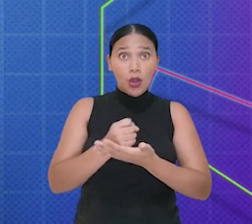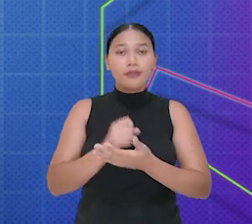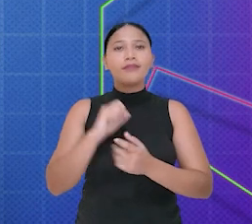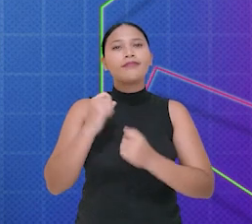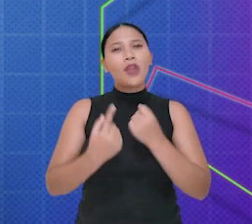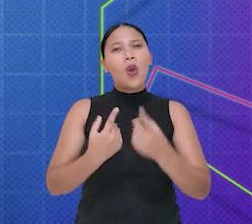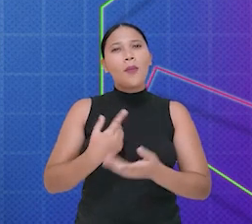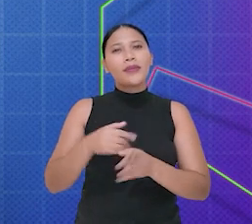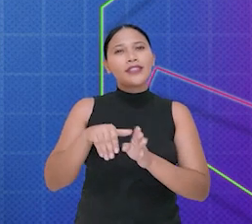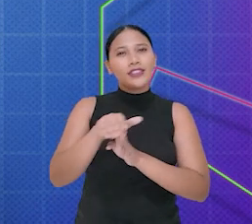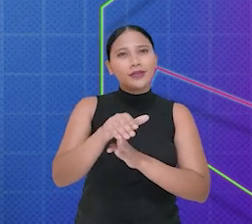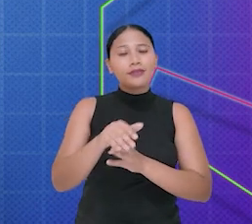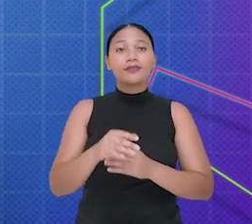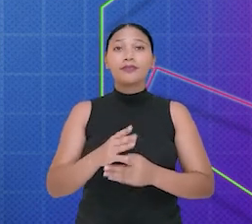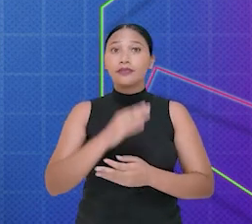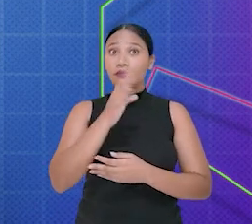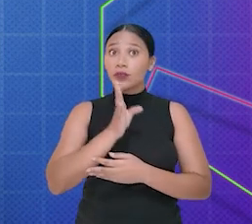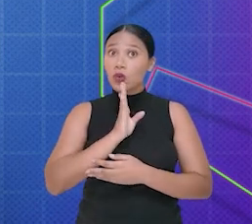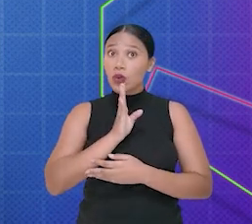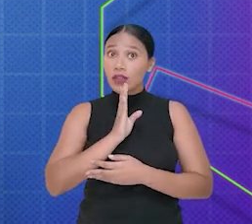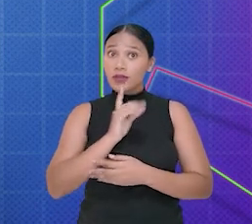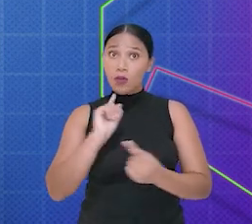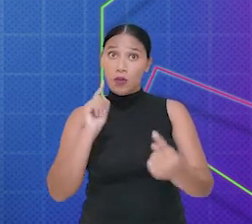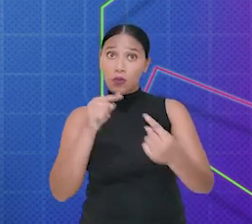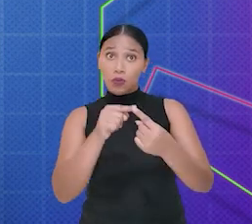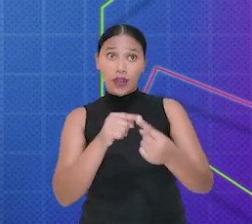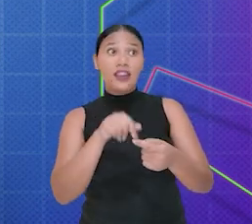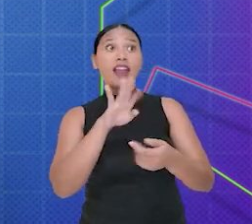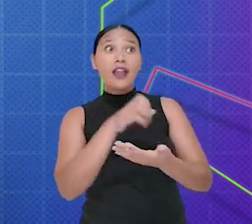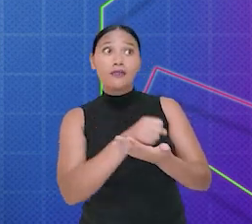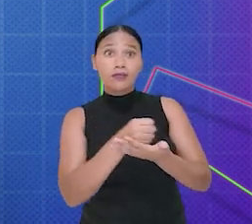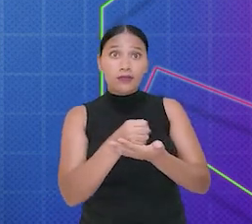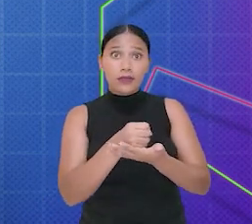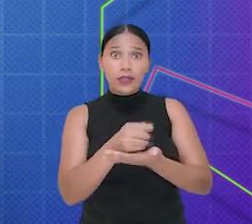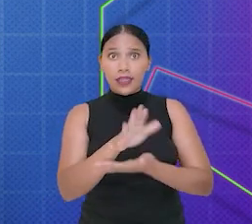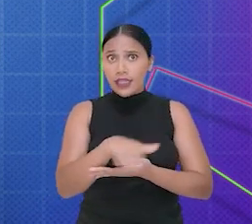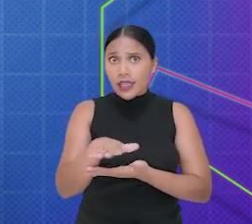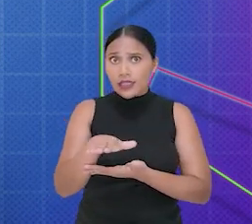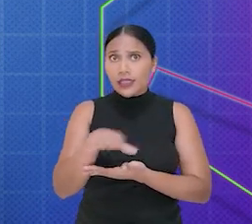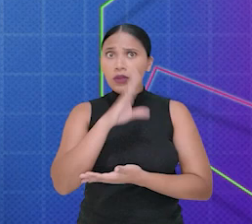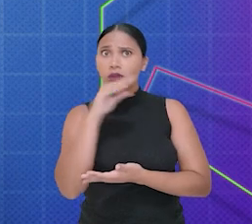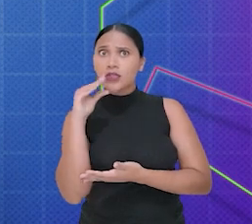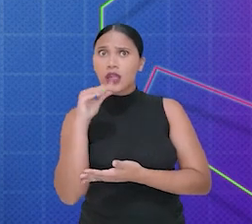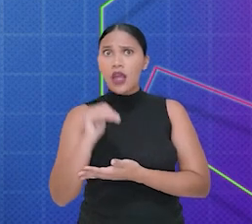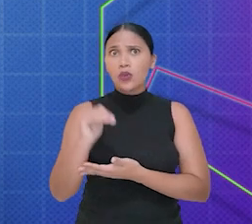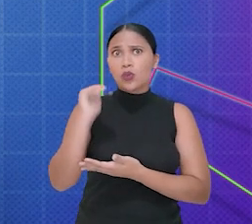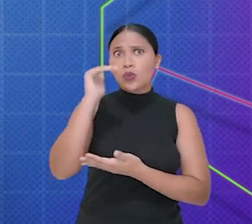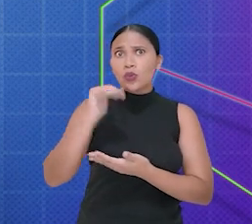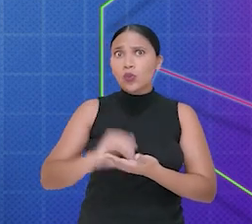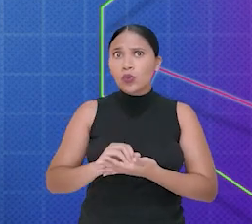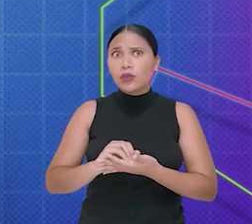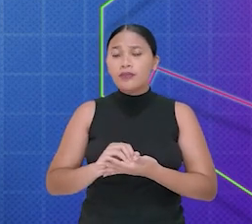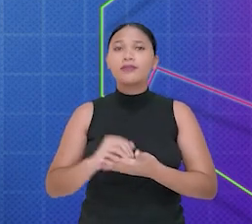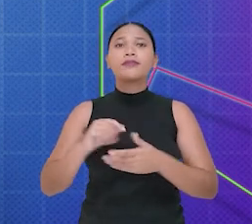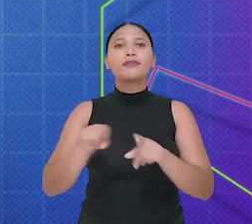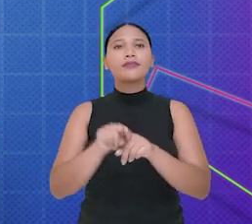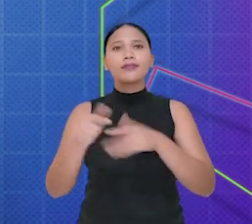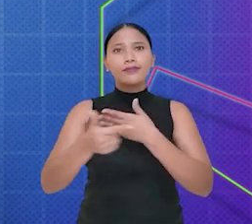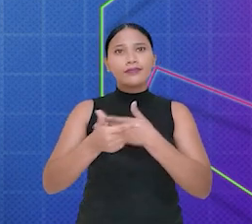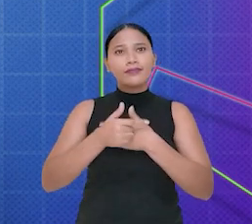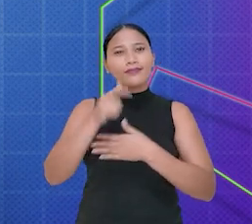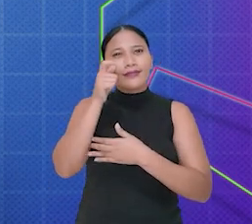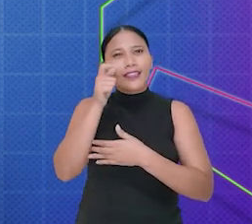um jogo, algumas dicas incluem conhecer o seu público-alvo, eles são crianças, adolescentes, adultos,